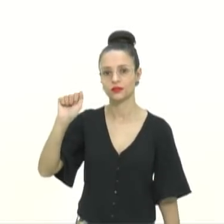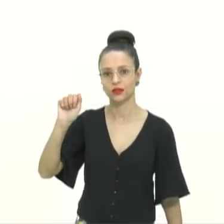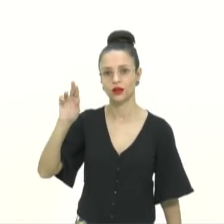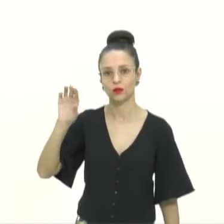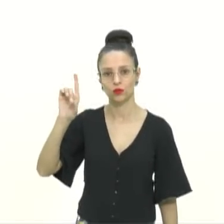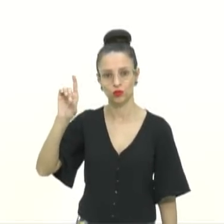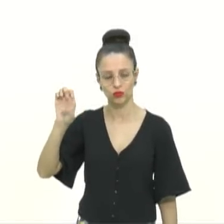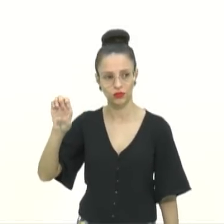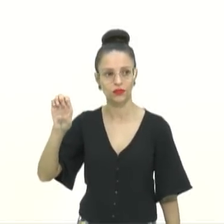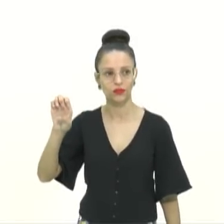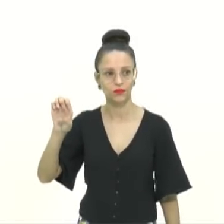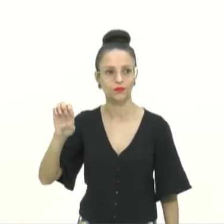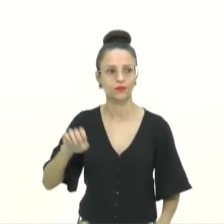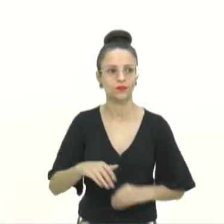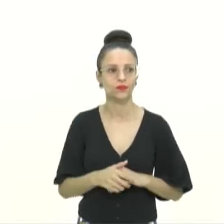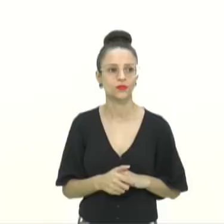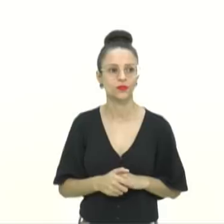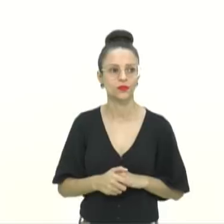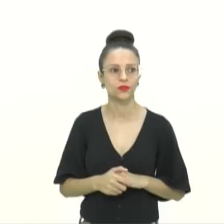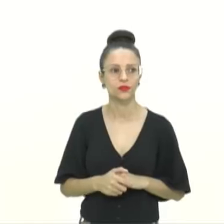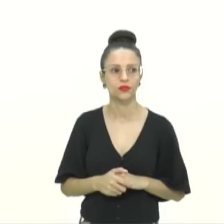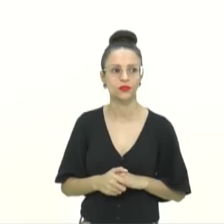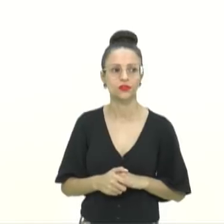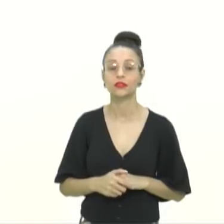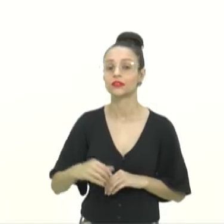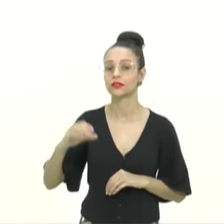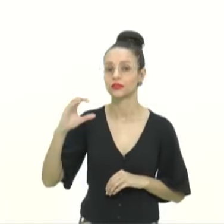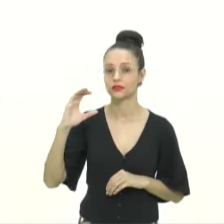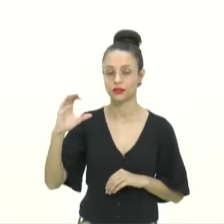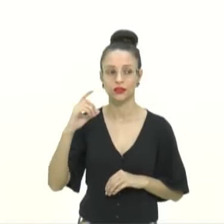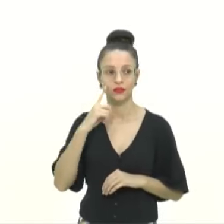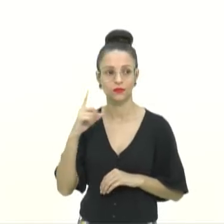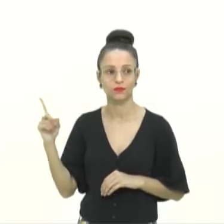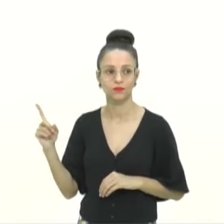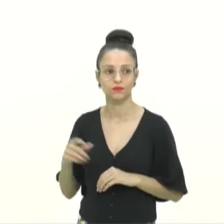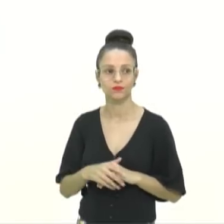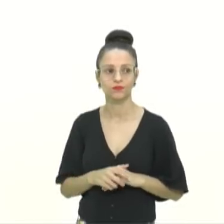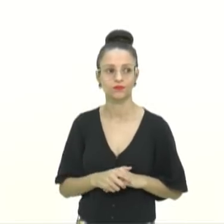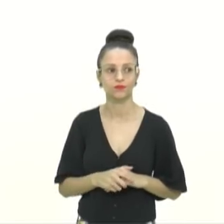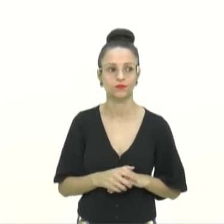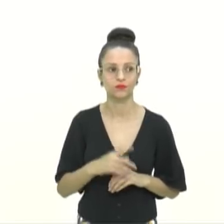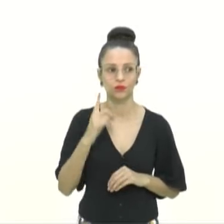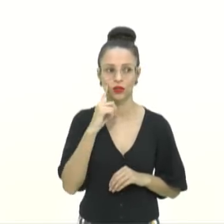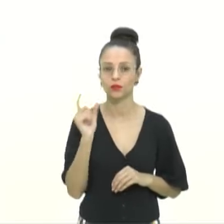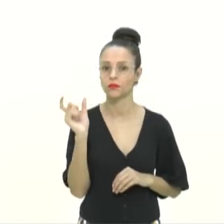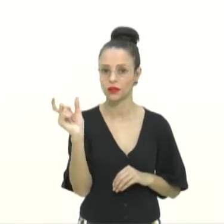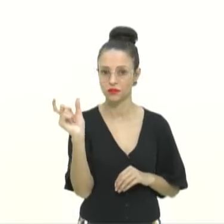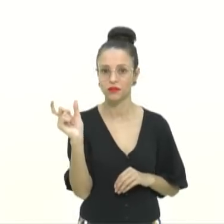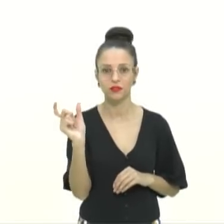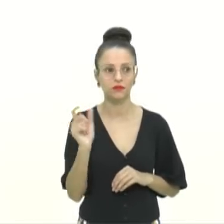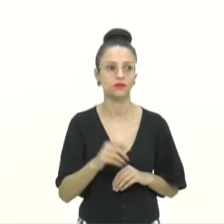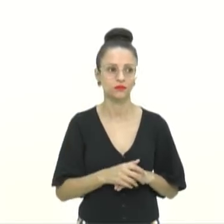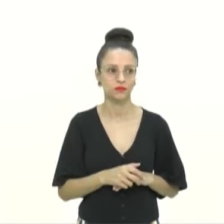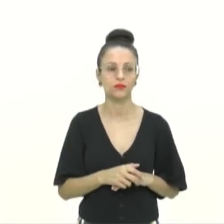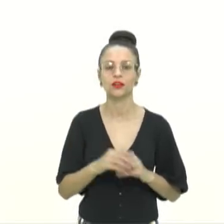mutônico de hiato. É, vigilância, boa.